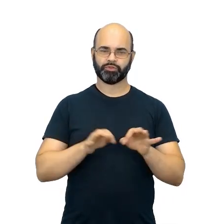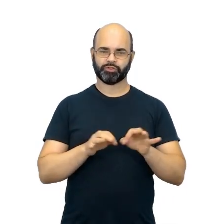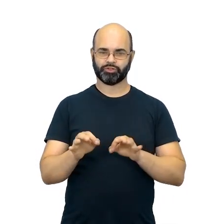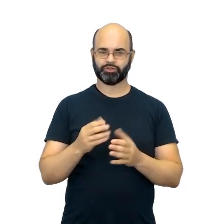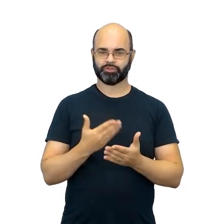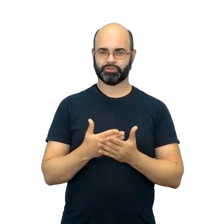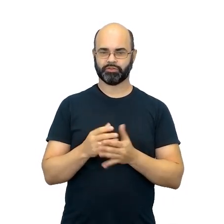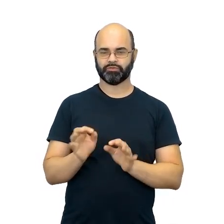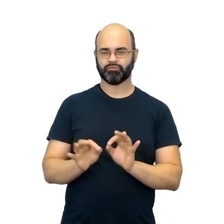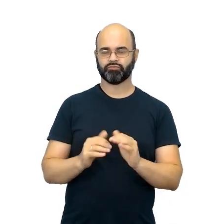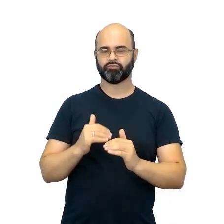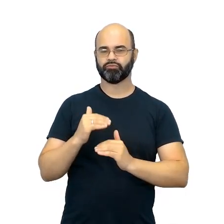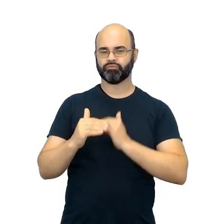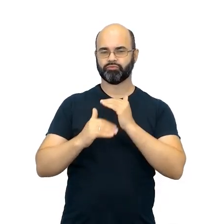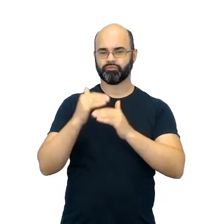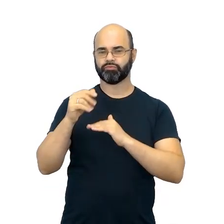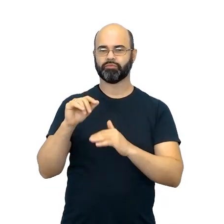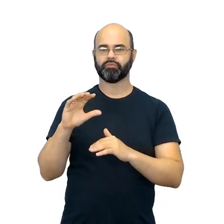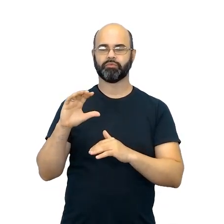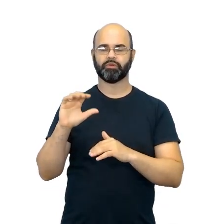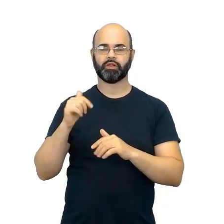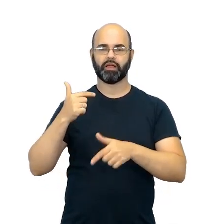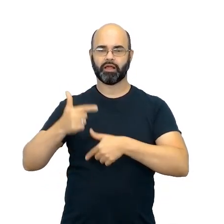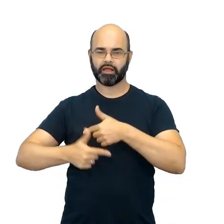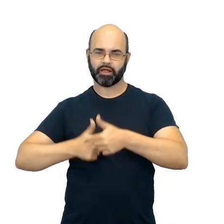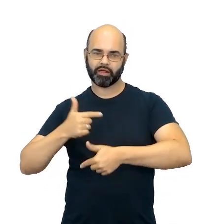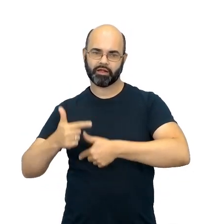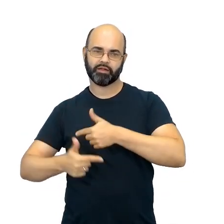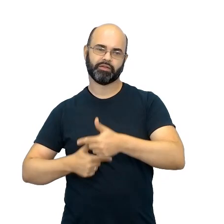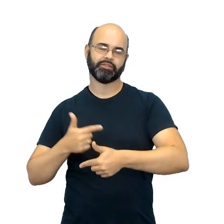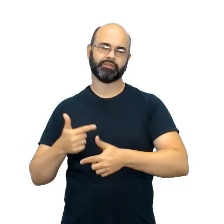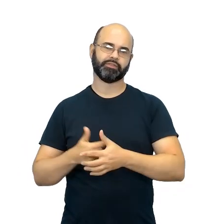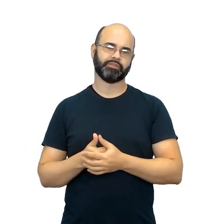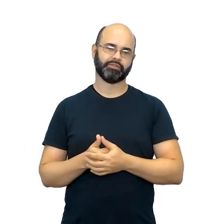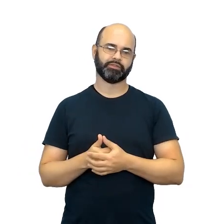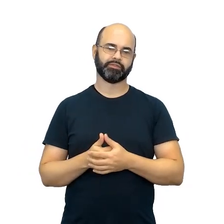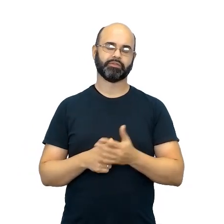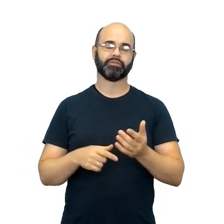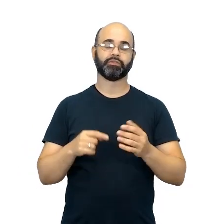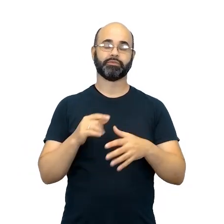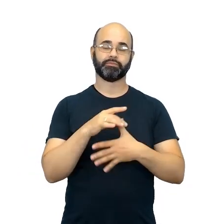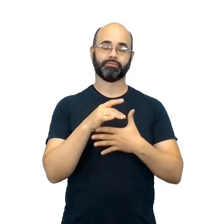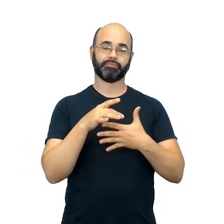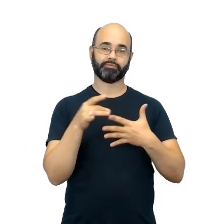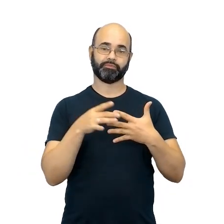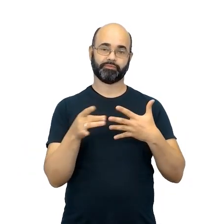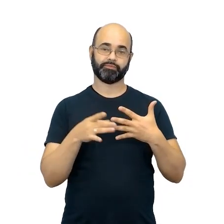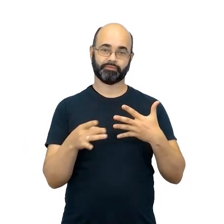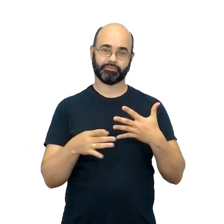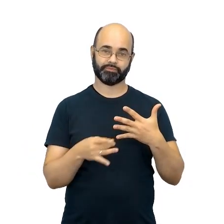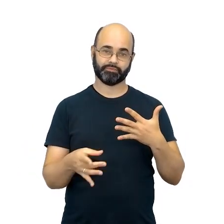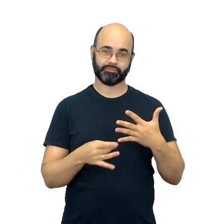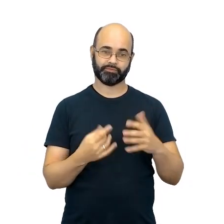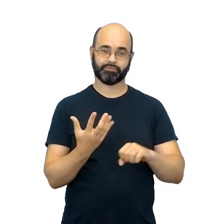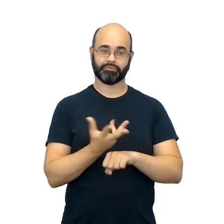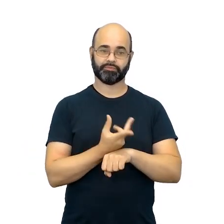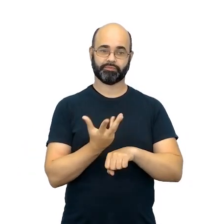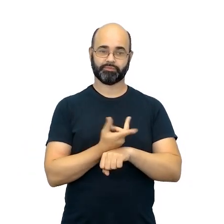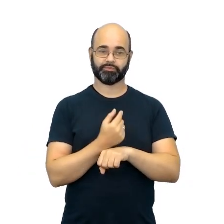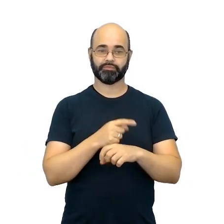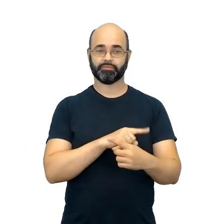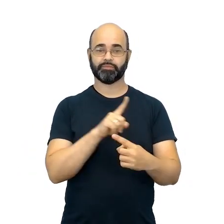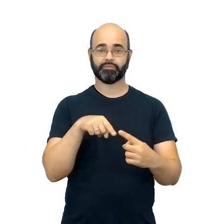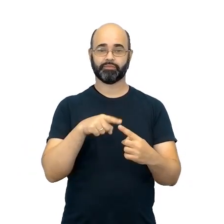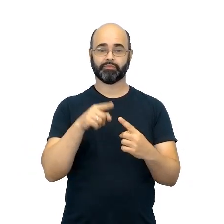e desenvolver ações, né, essas ações pluri interdisciplinares. Eu proponho, então, uma atividade com o objetivo de trabalhar